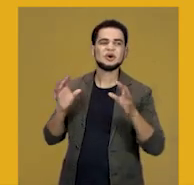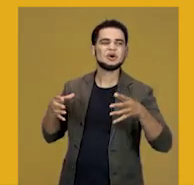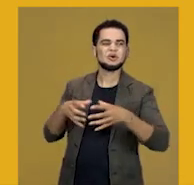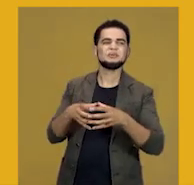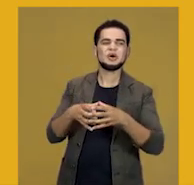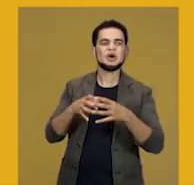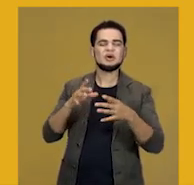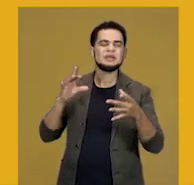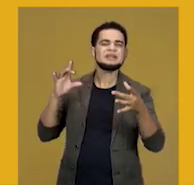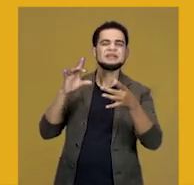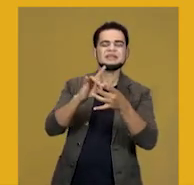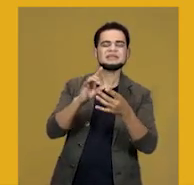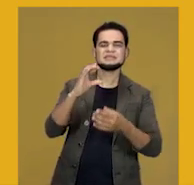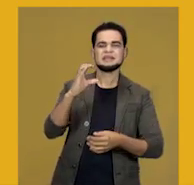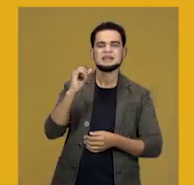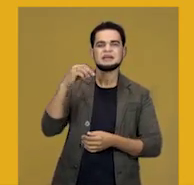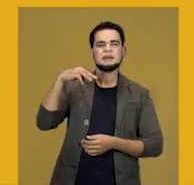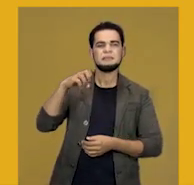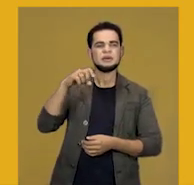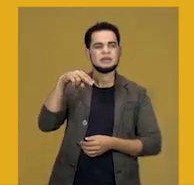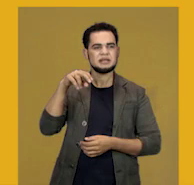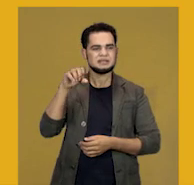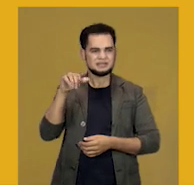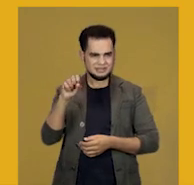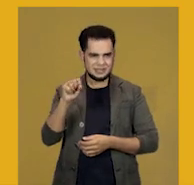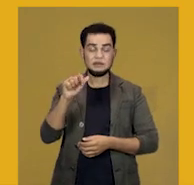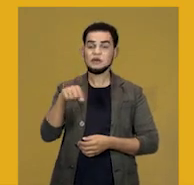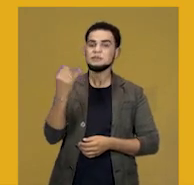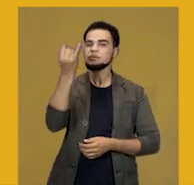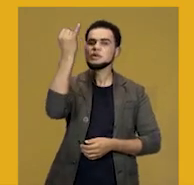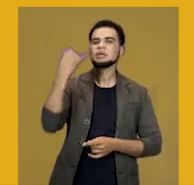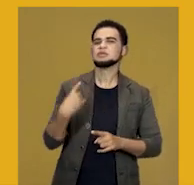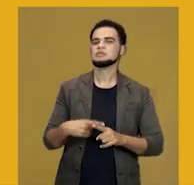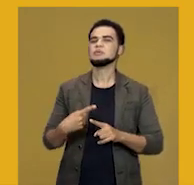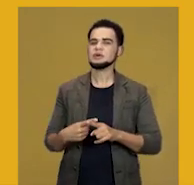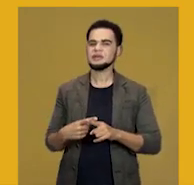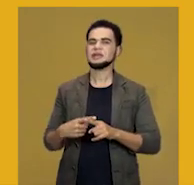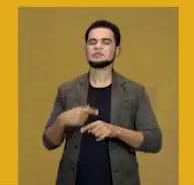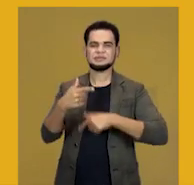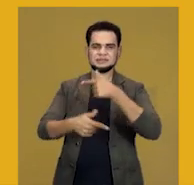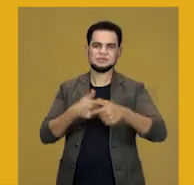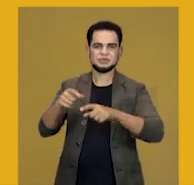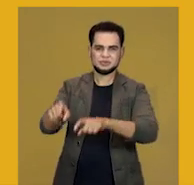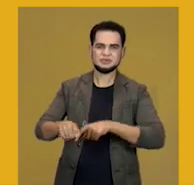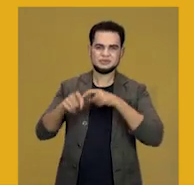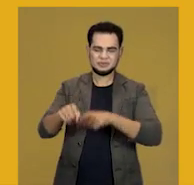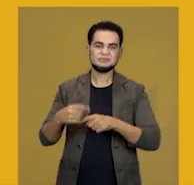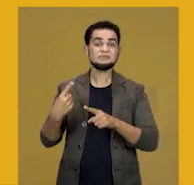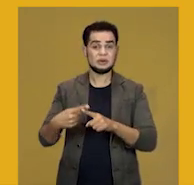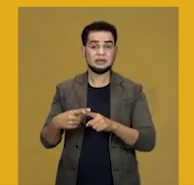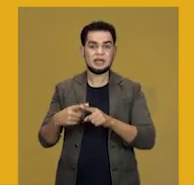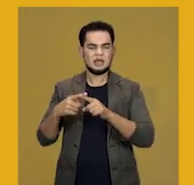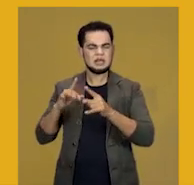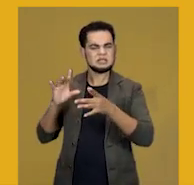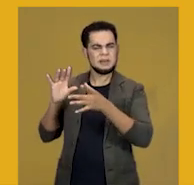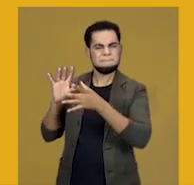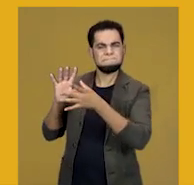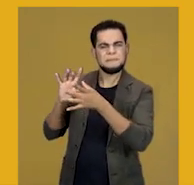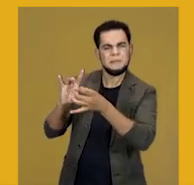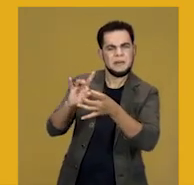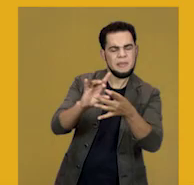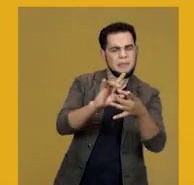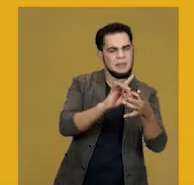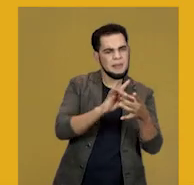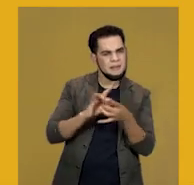importantes representantes dos interesses dos trabalhadores rurais, unindo, né, grande parte deles e